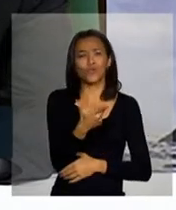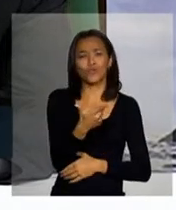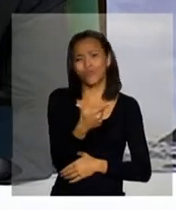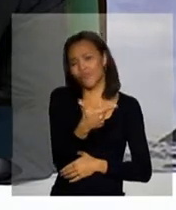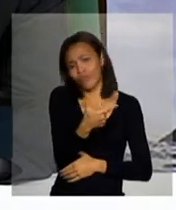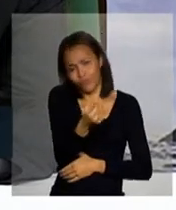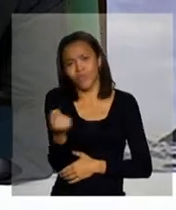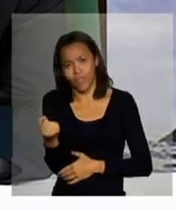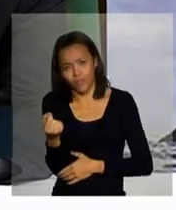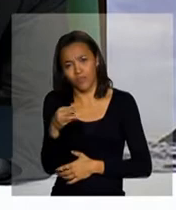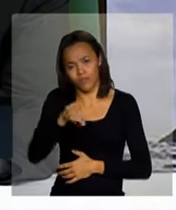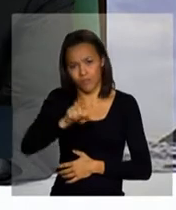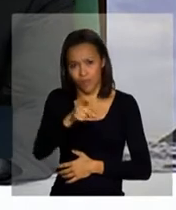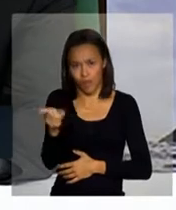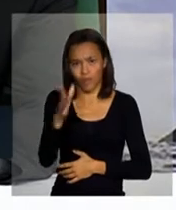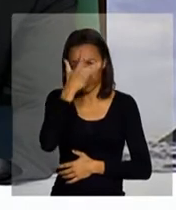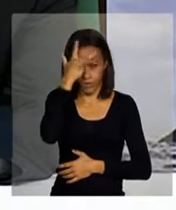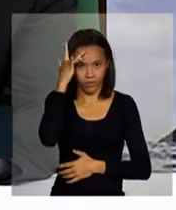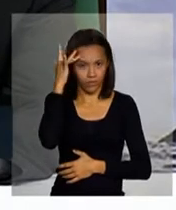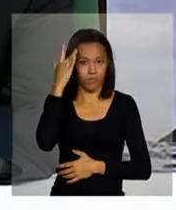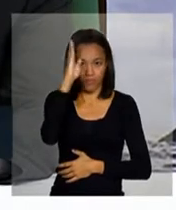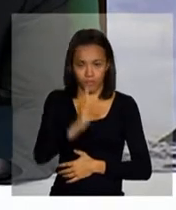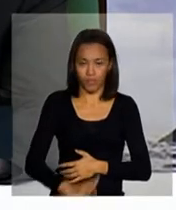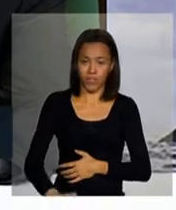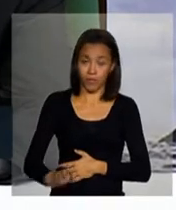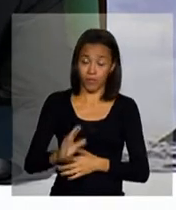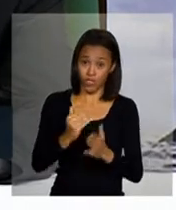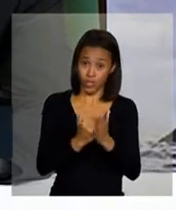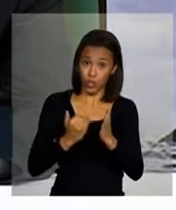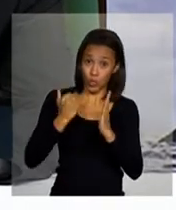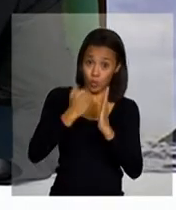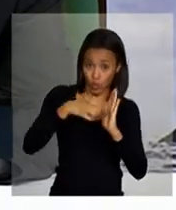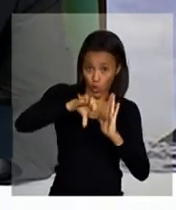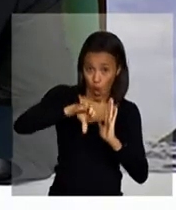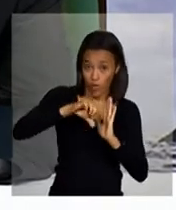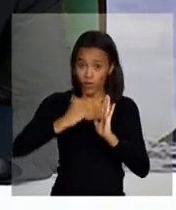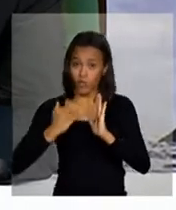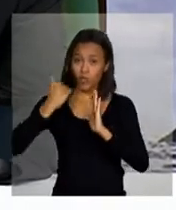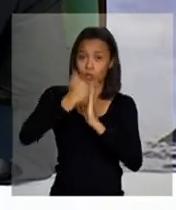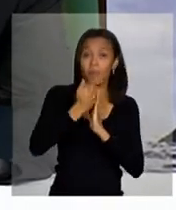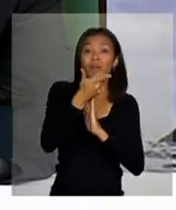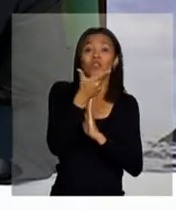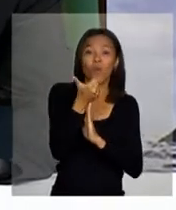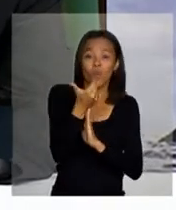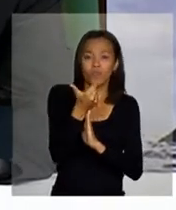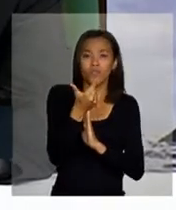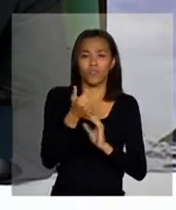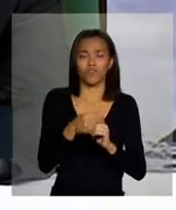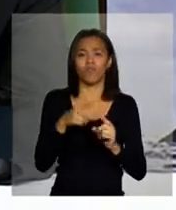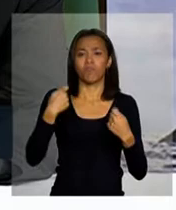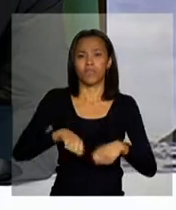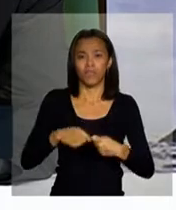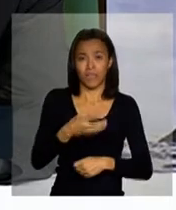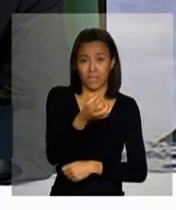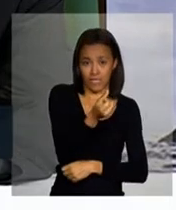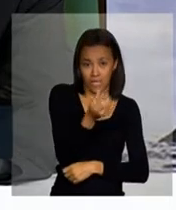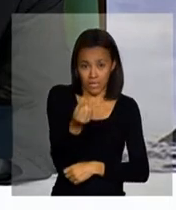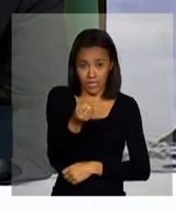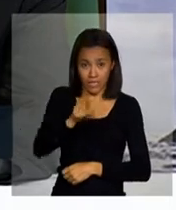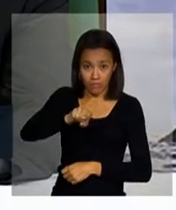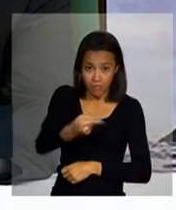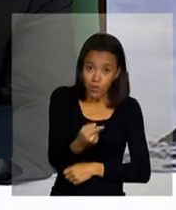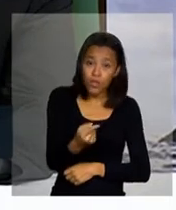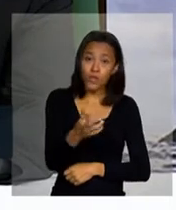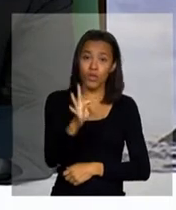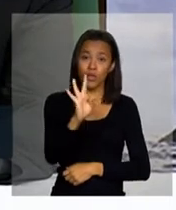números redondos. Então, para a gente subir de 9 para 12, a gente vai precisar de 600 mil toneladas.